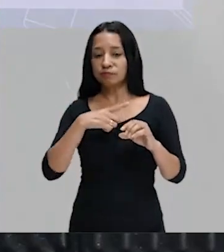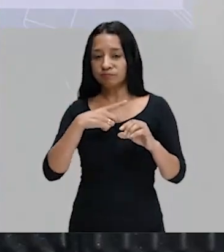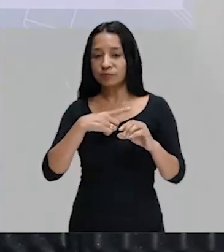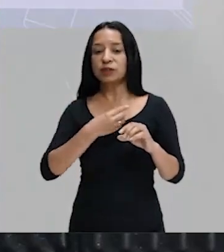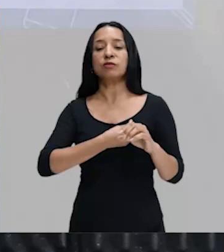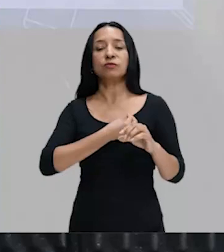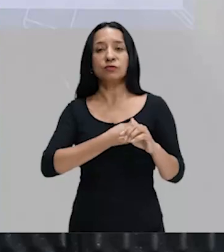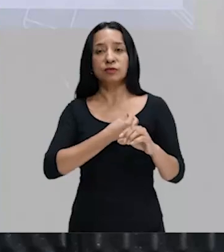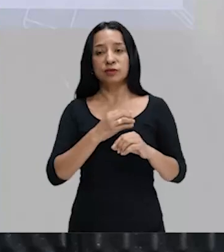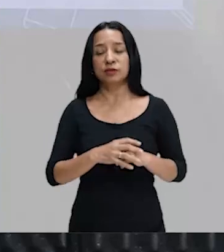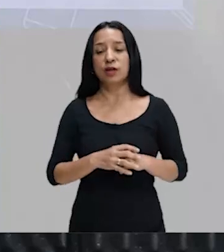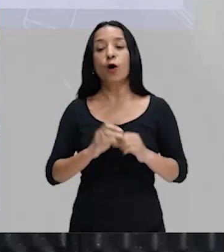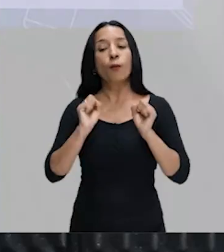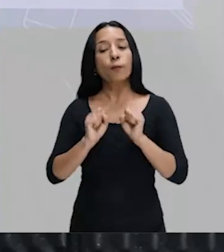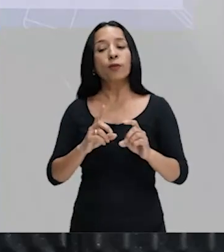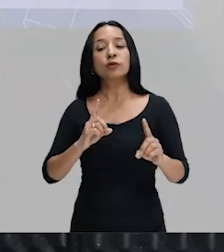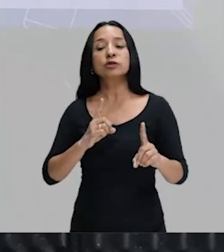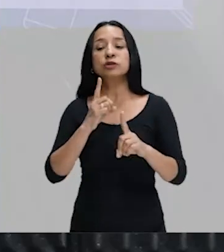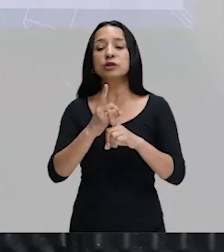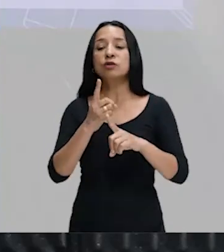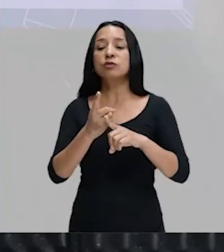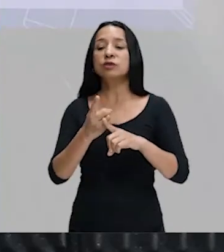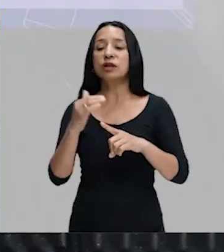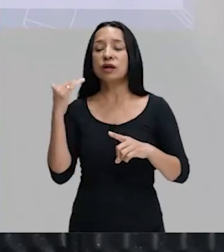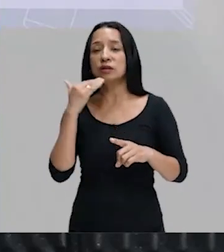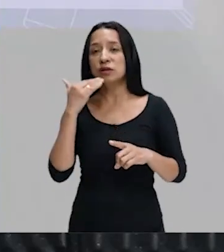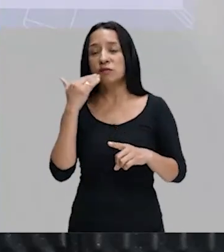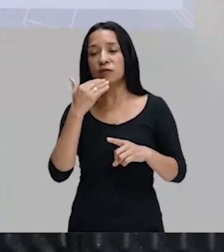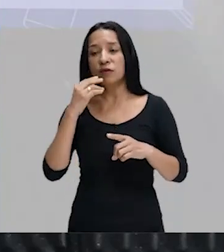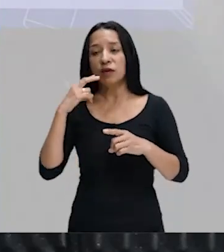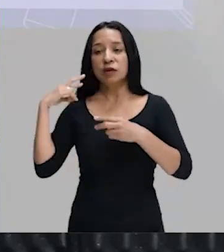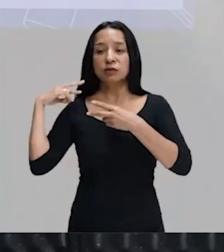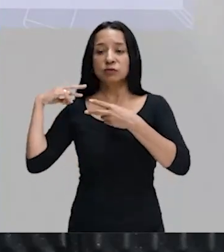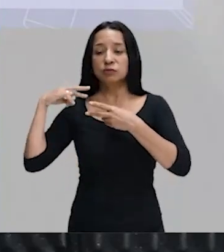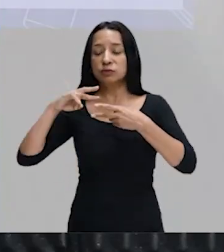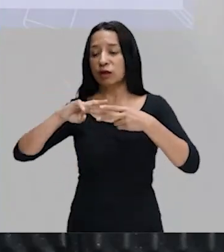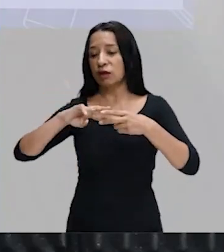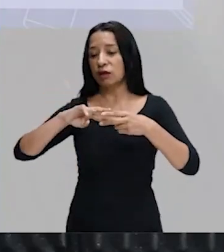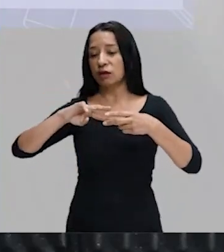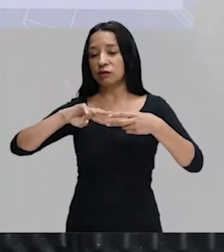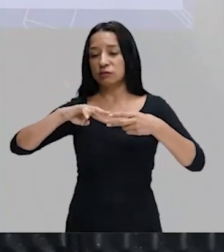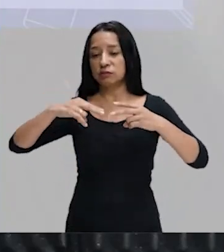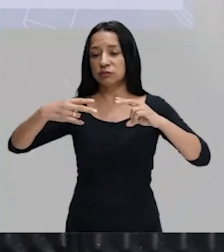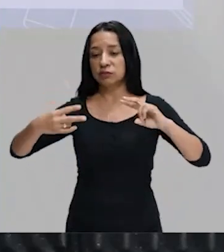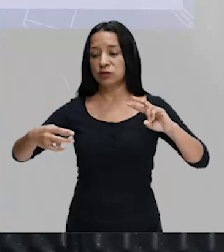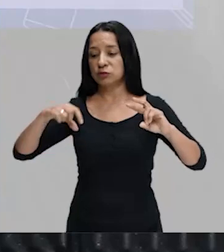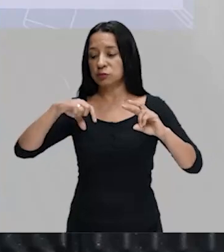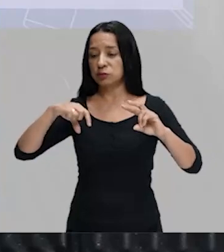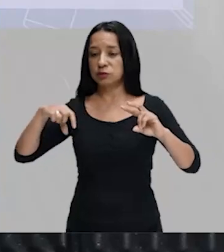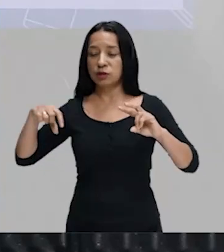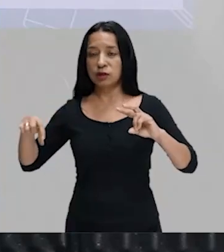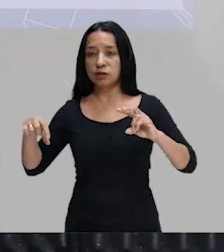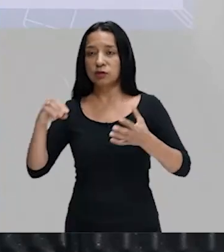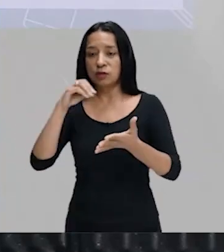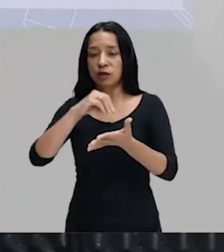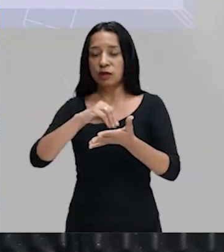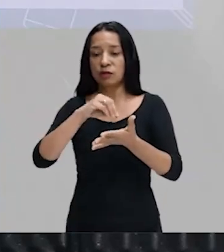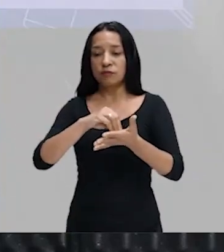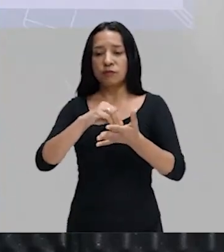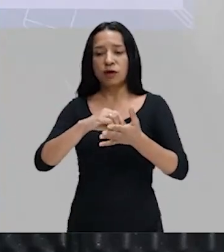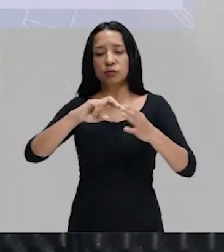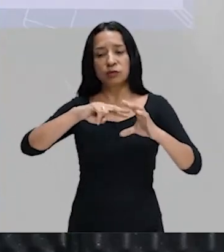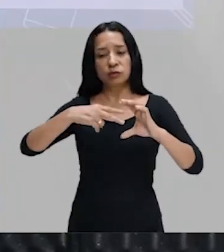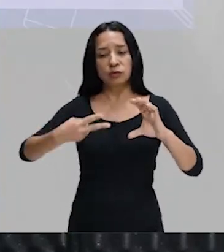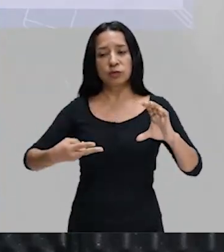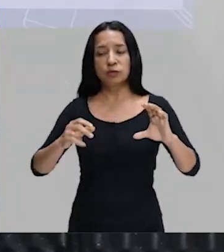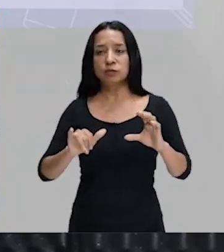posso encontrar anomalias genéticas onde o indivíduo ele vai ter, por exemplo, a falta do cromossomo